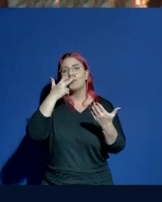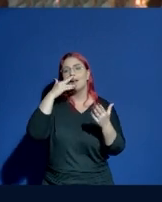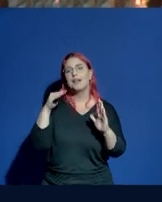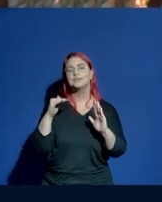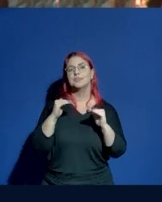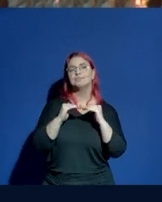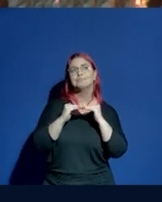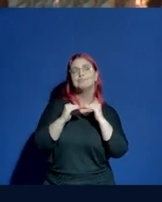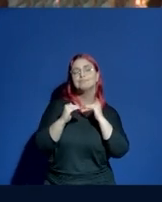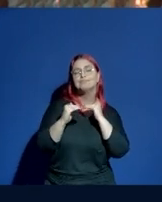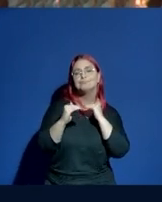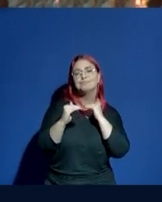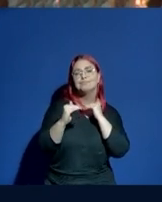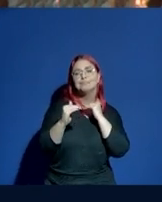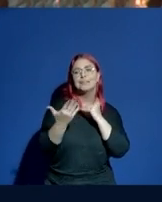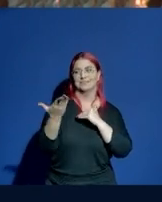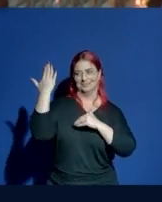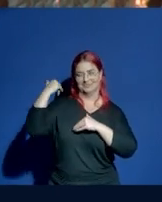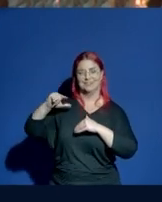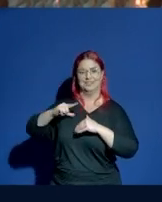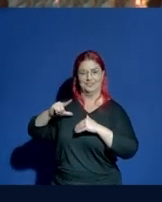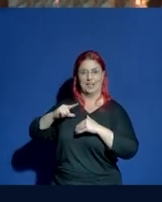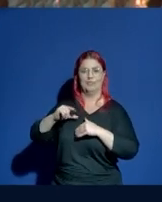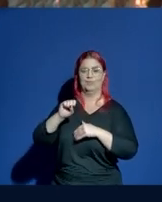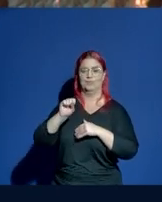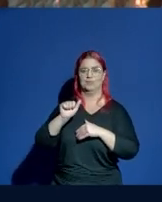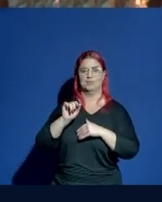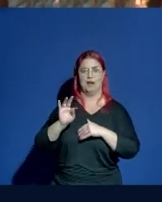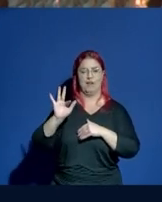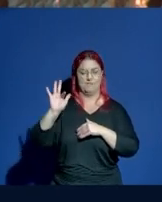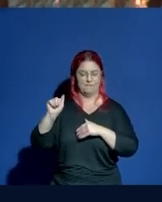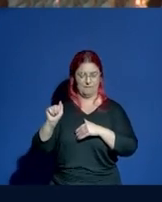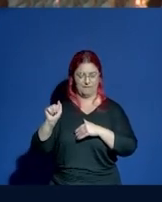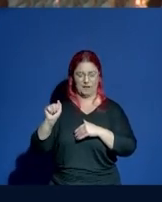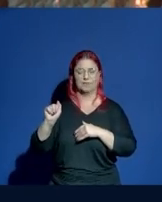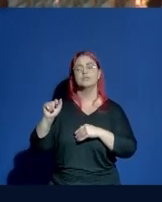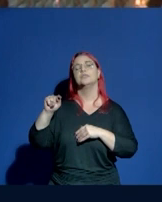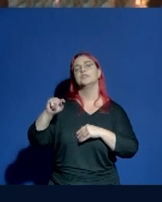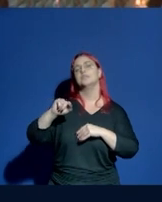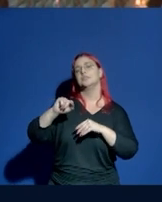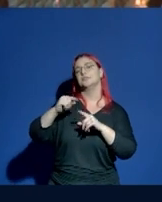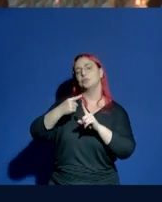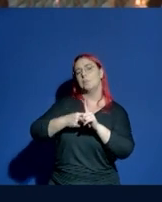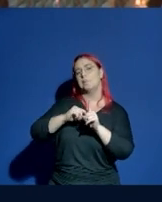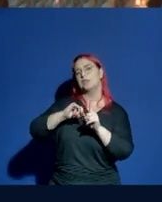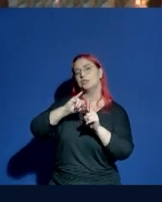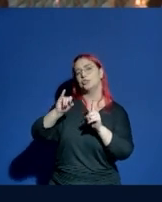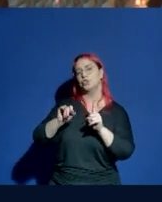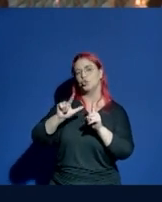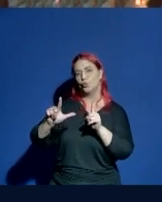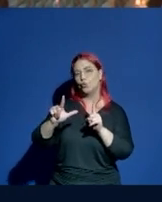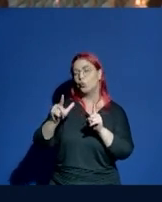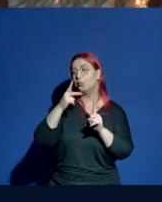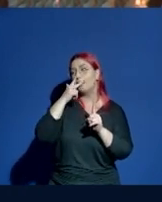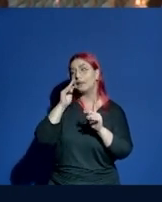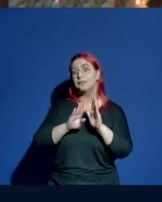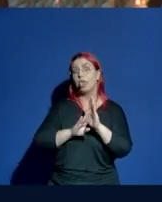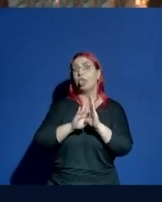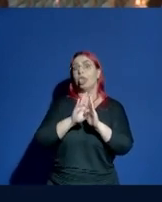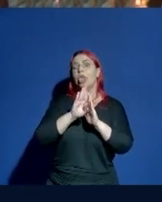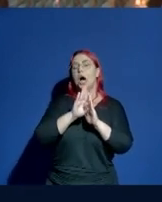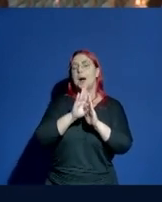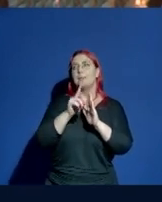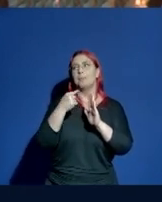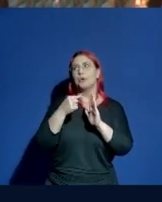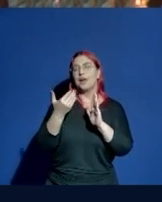a taxa de juros do último plano Safra e divulgado em julho já não é mais aquela coisa toda né de atratividade porque